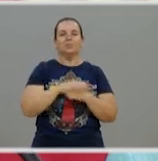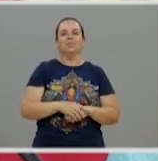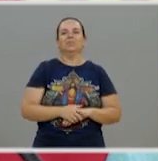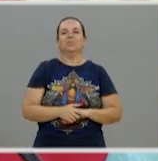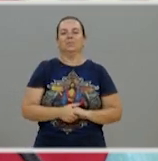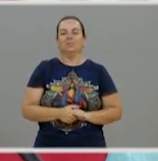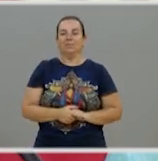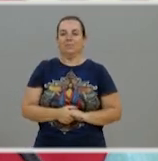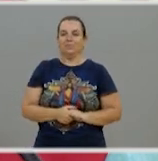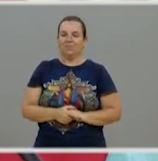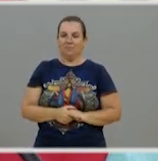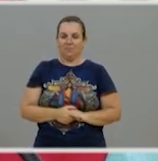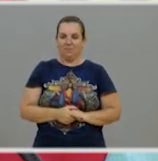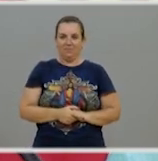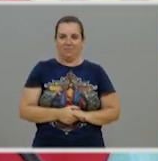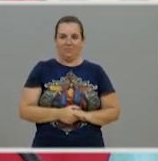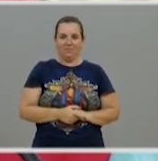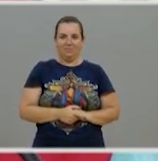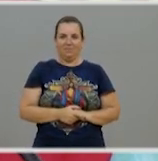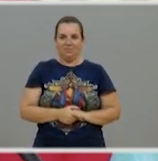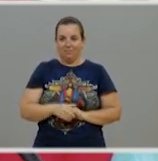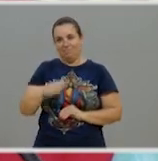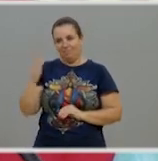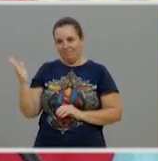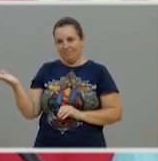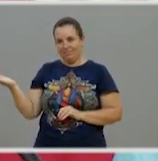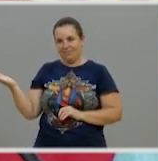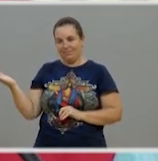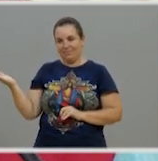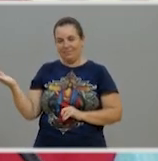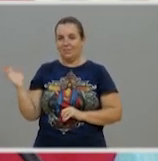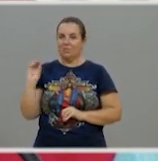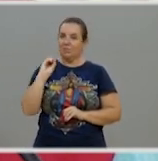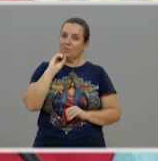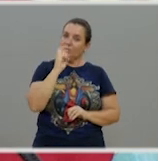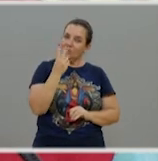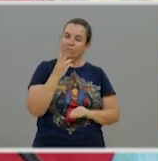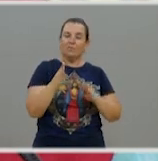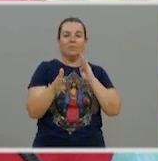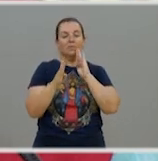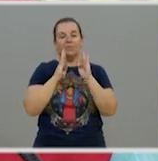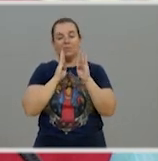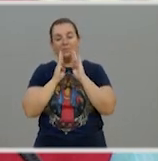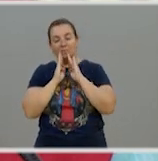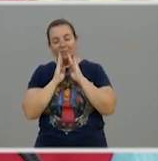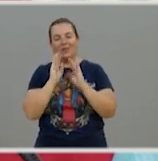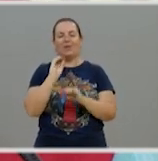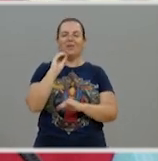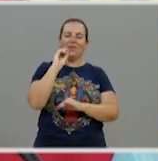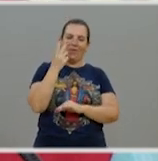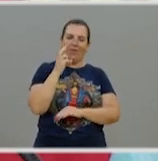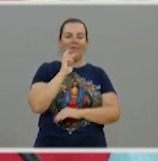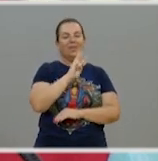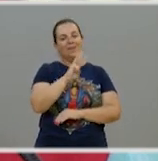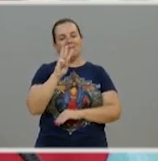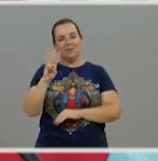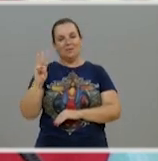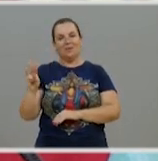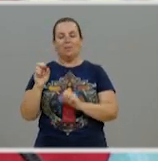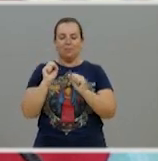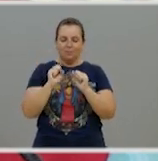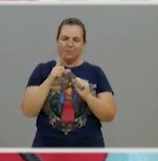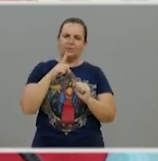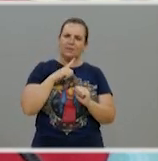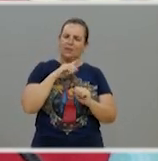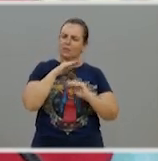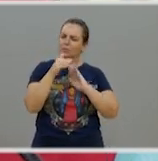nova indicação efetivada. Ligue para 0 operadora 41 3221